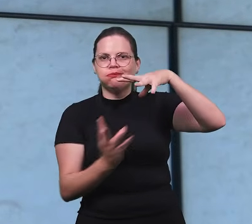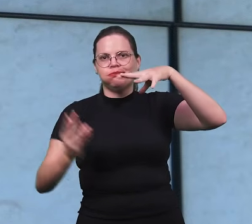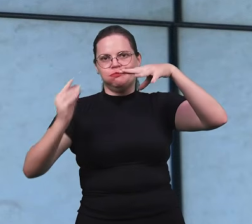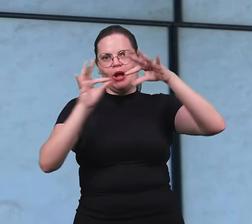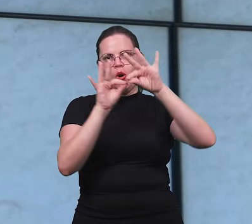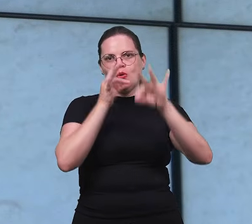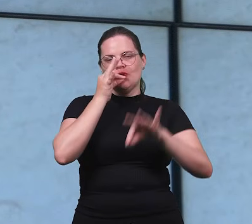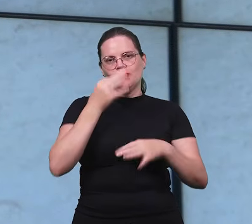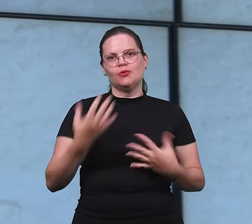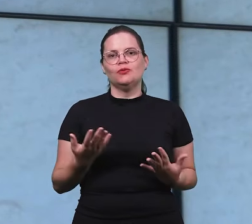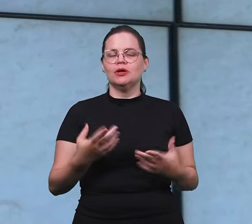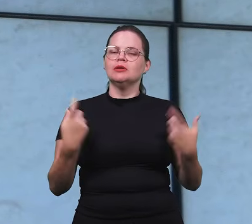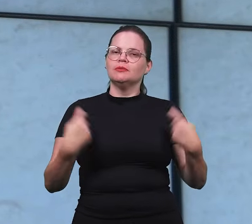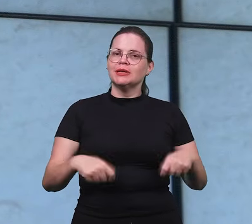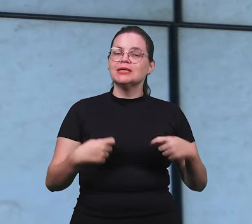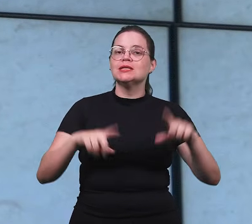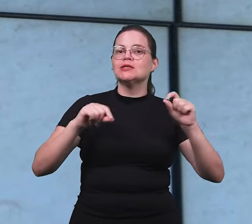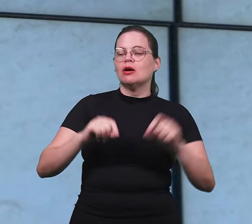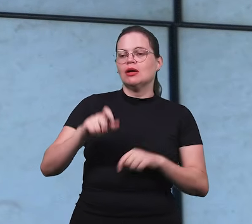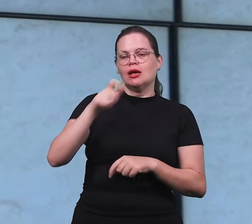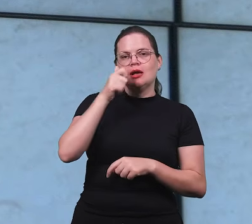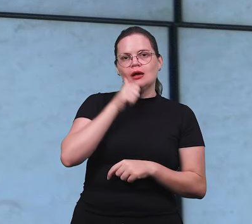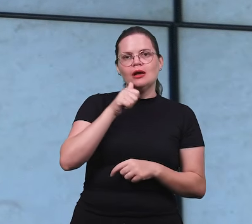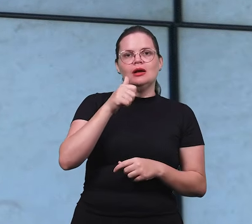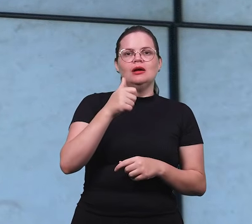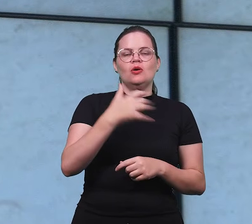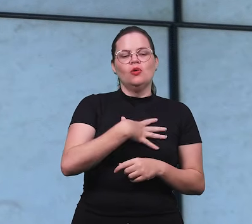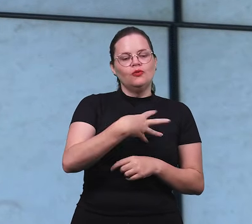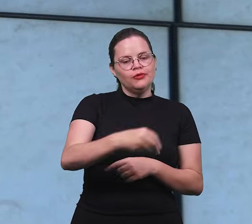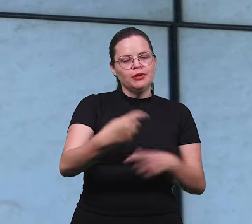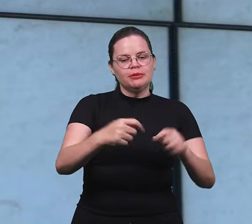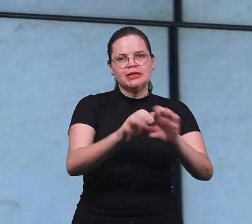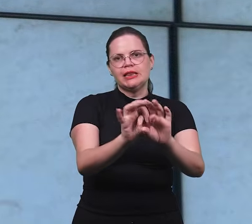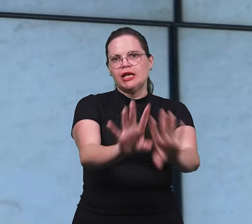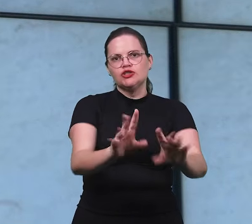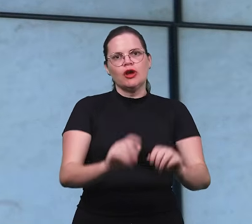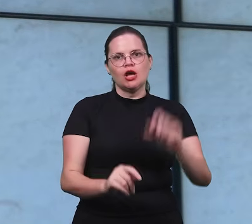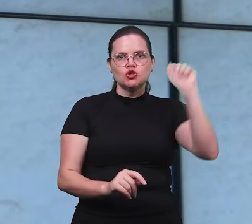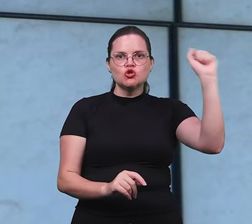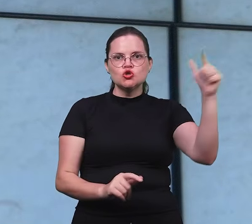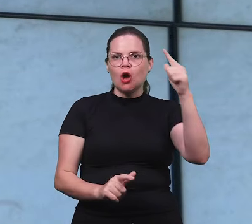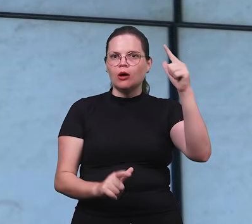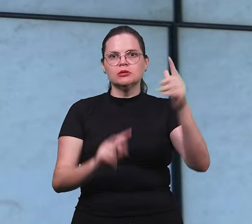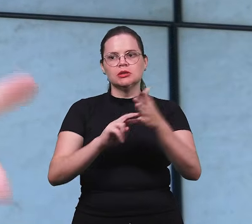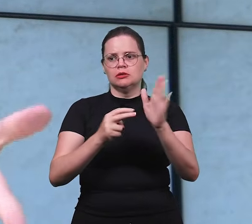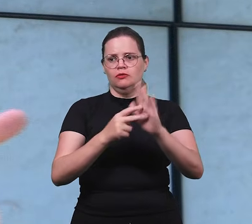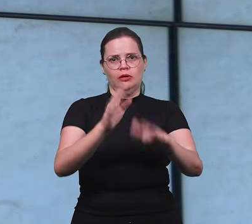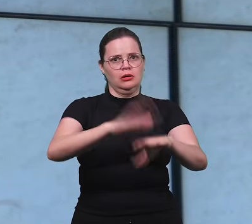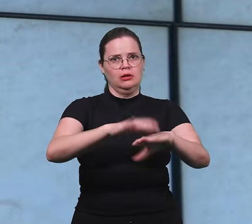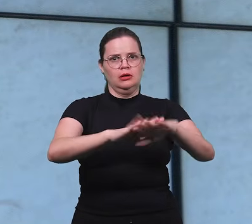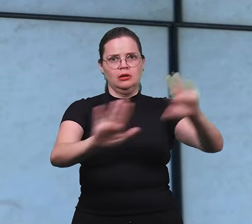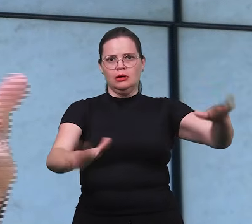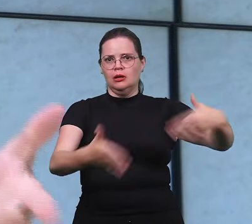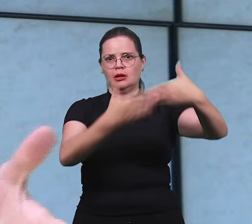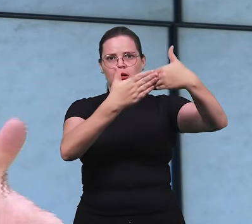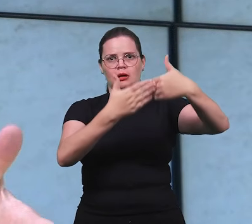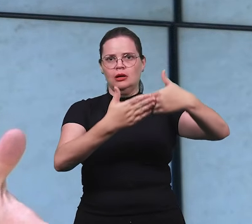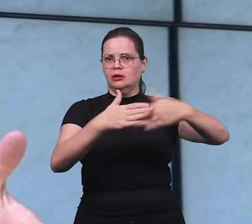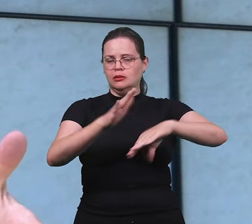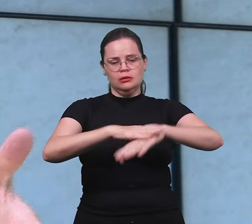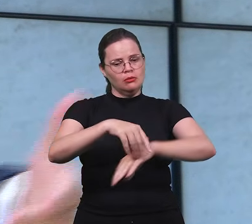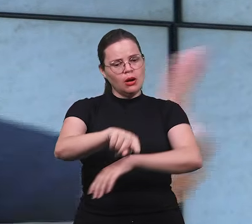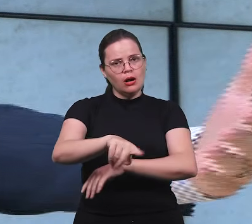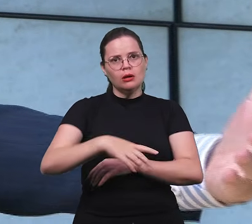com o Senhor, não é? Que ele tenha as experiências, às vezes, de decepção e de provas com o mundo, que são naturais e favorecem o